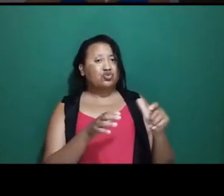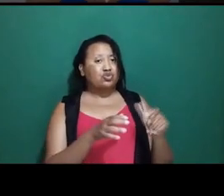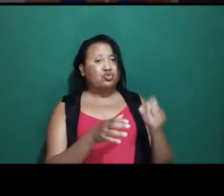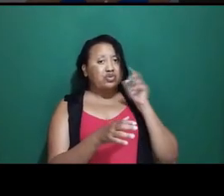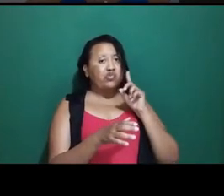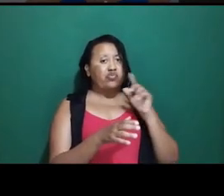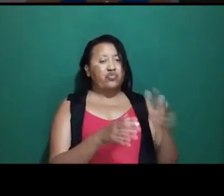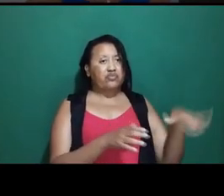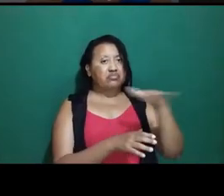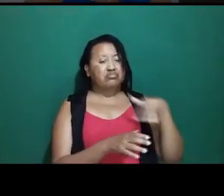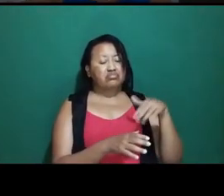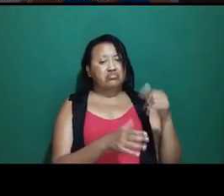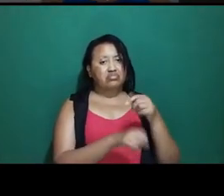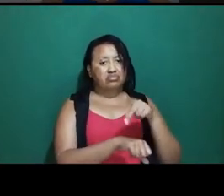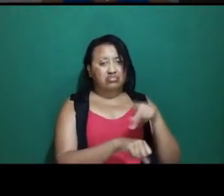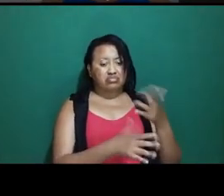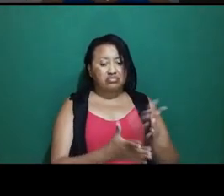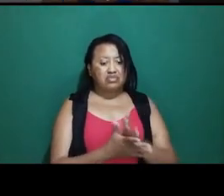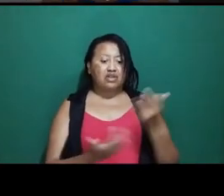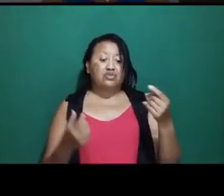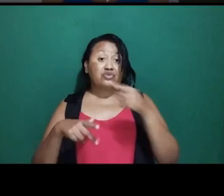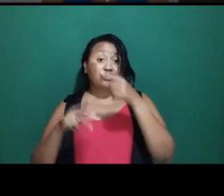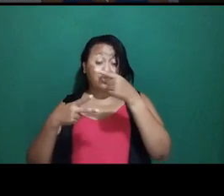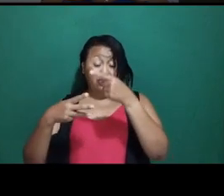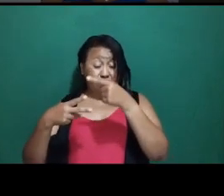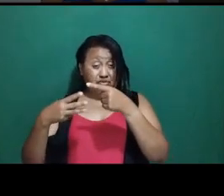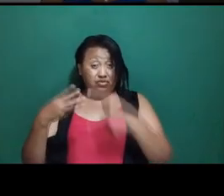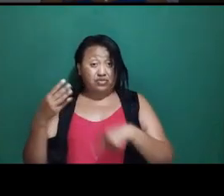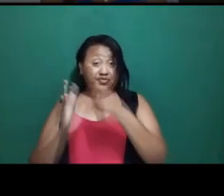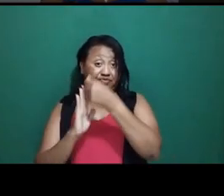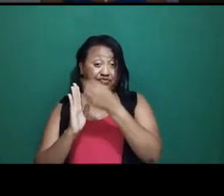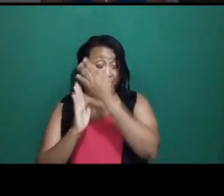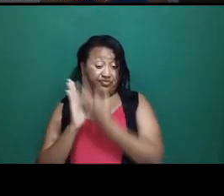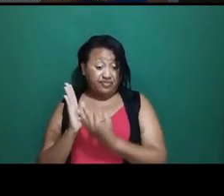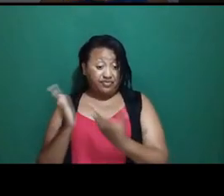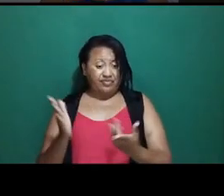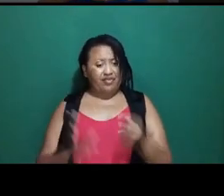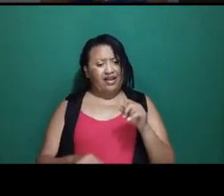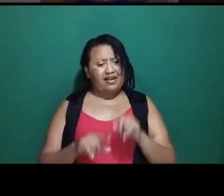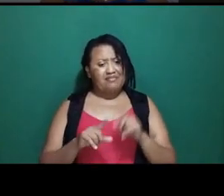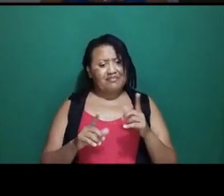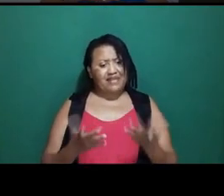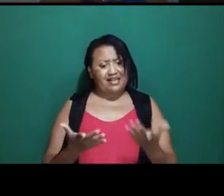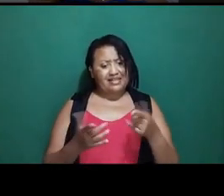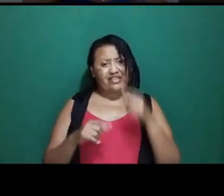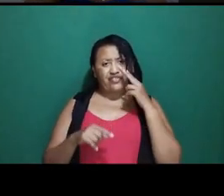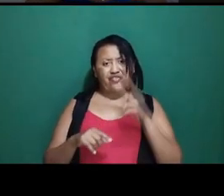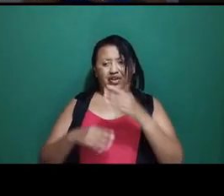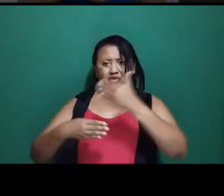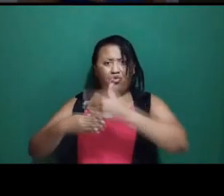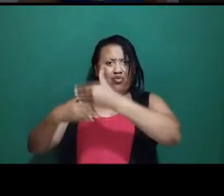no texto número 3 ele é bastante emblemático a gente observa aí essa simbologia do Muro né o muro tá repartindo